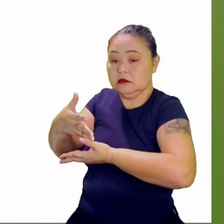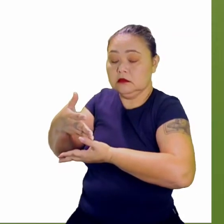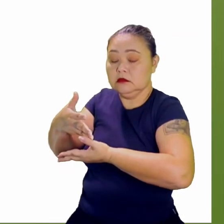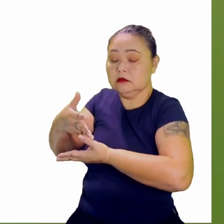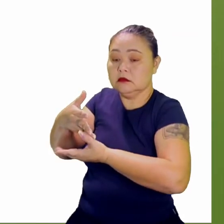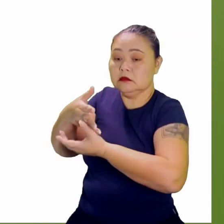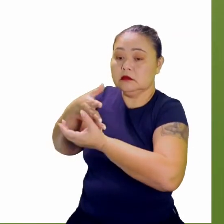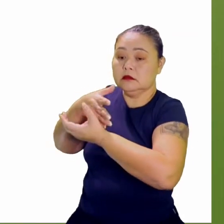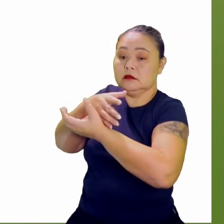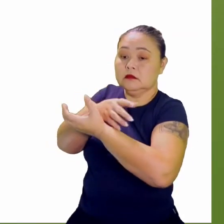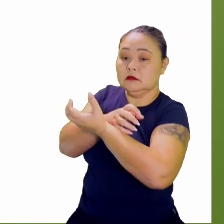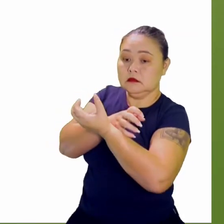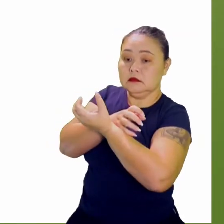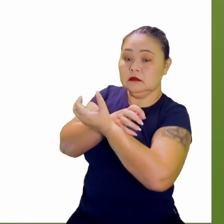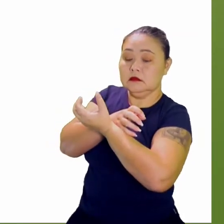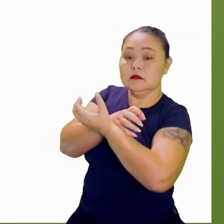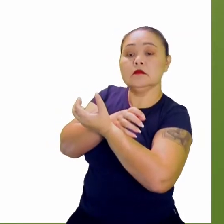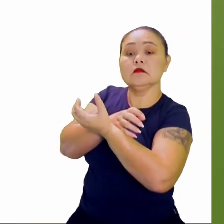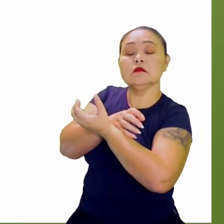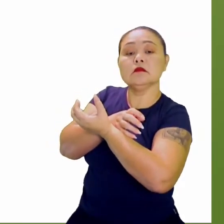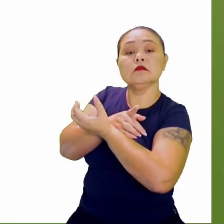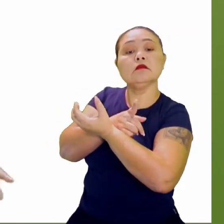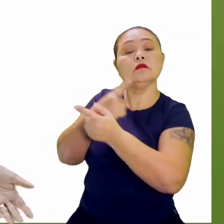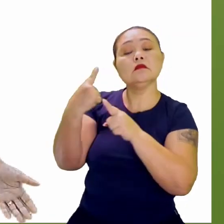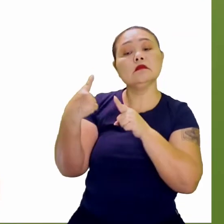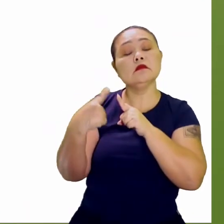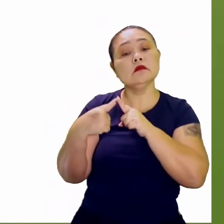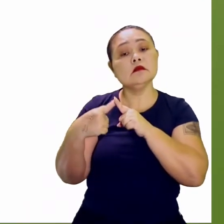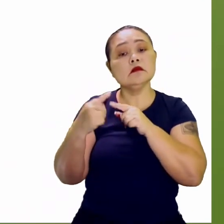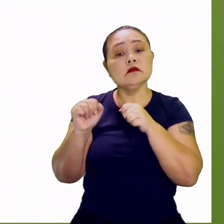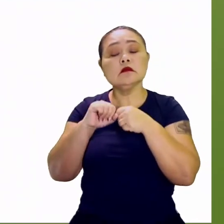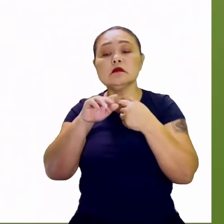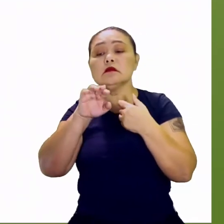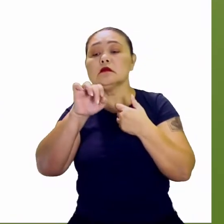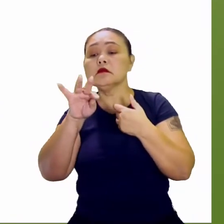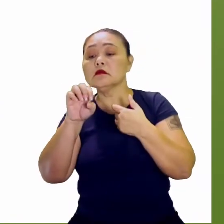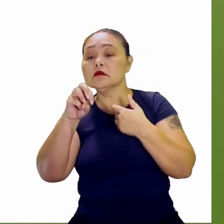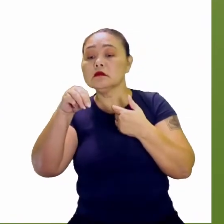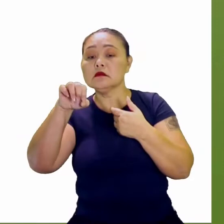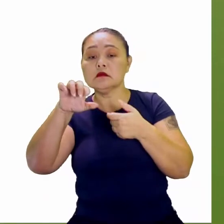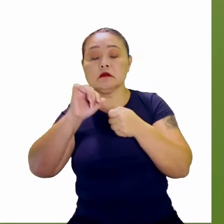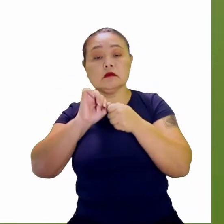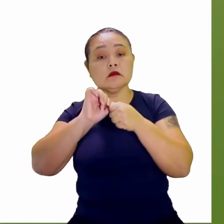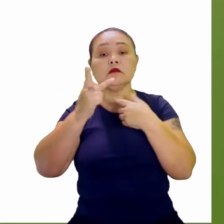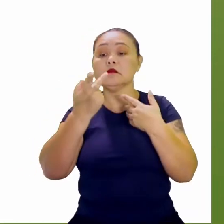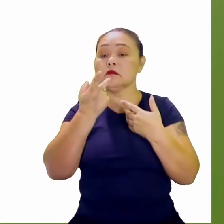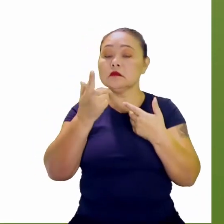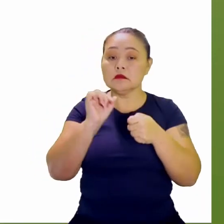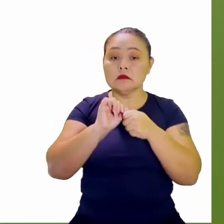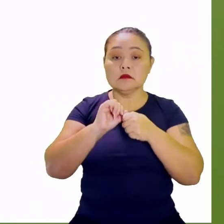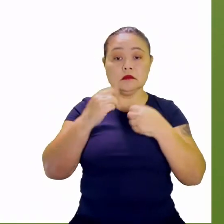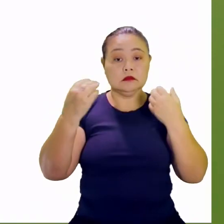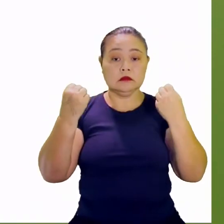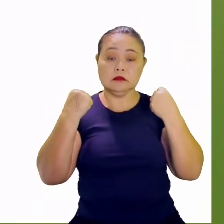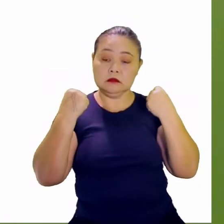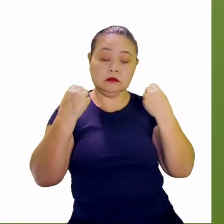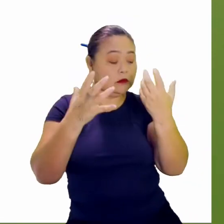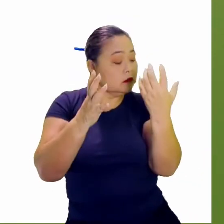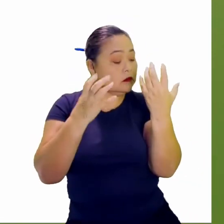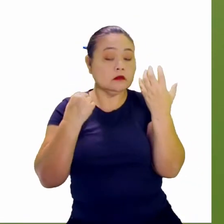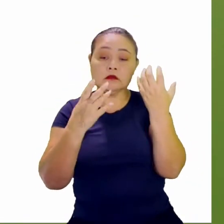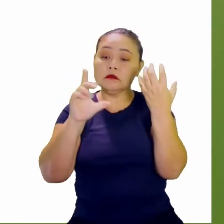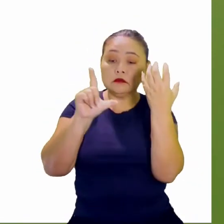excêntrica, fase concêntrica. Professora, e a isometria onde fica? Vamos lá, tô aqui na fase